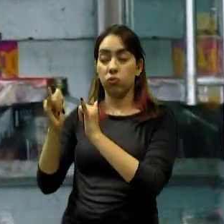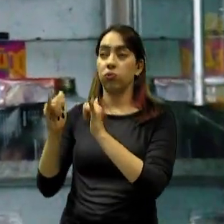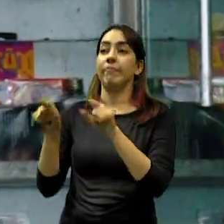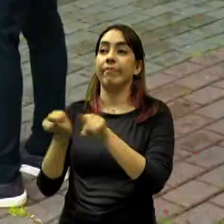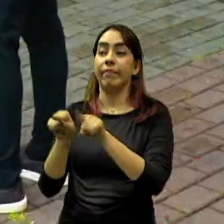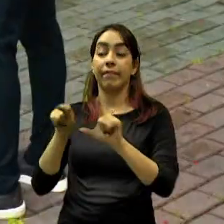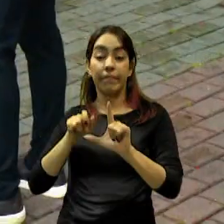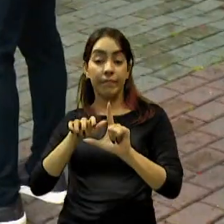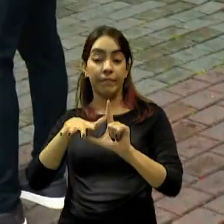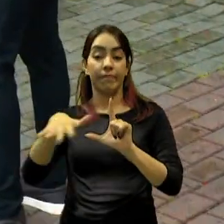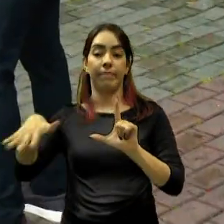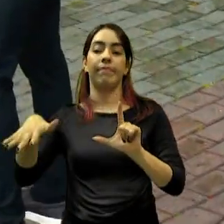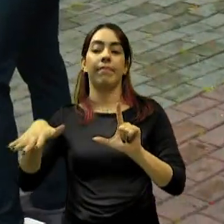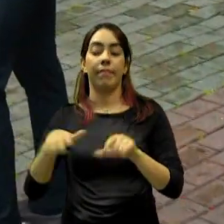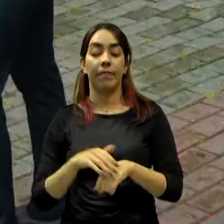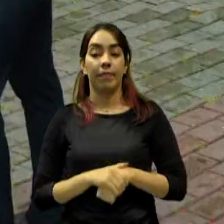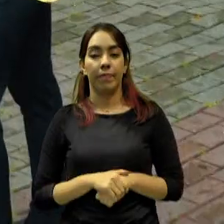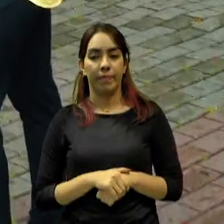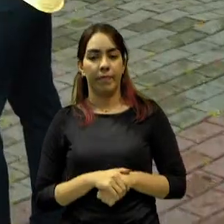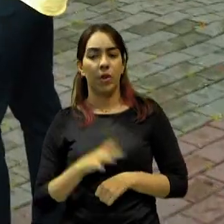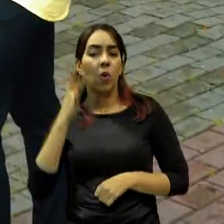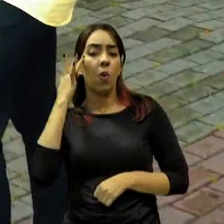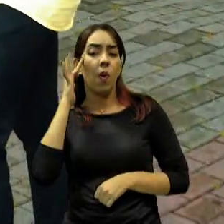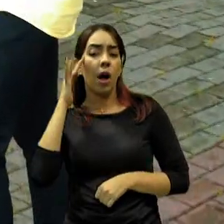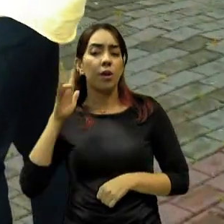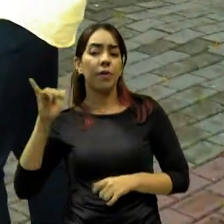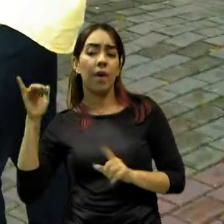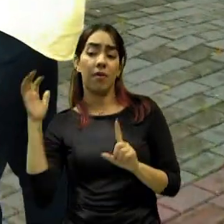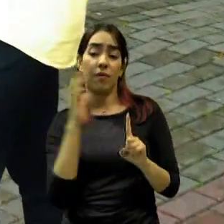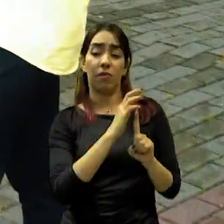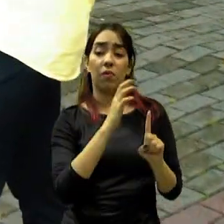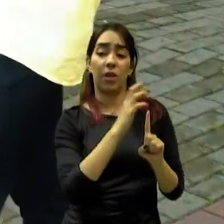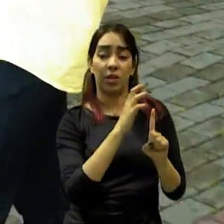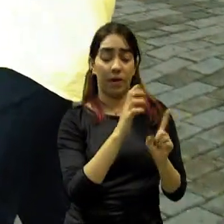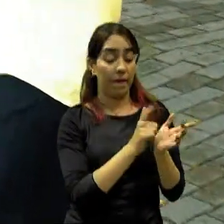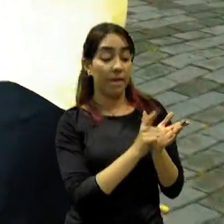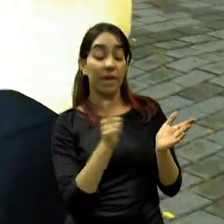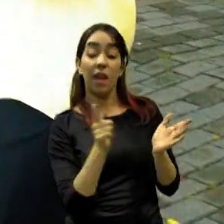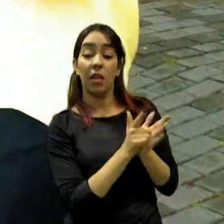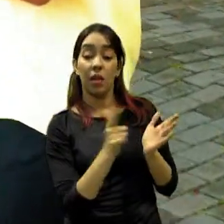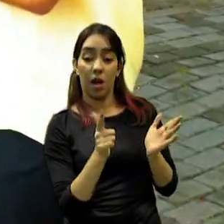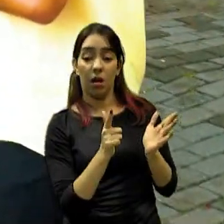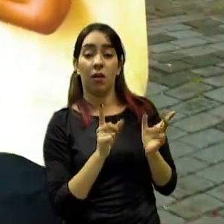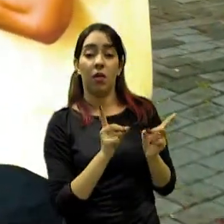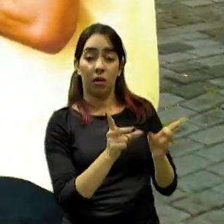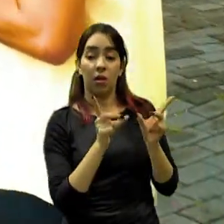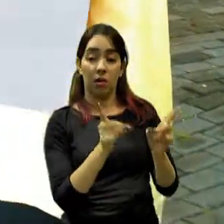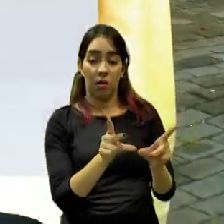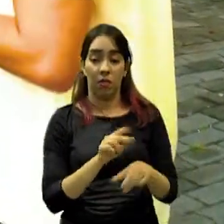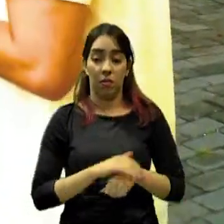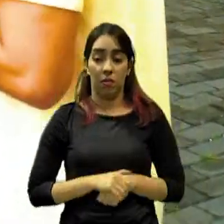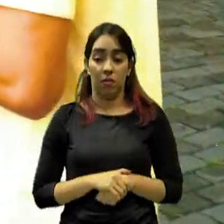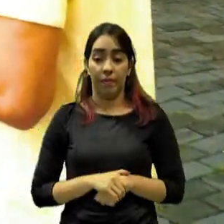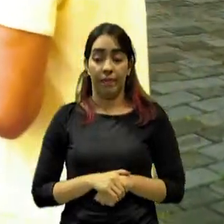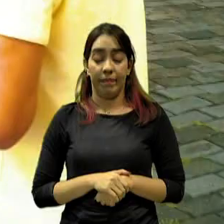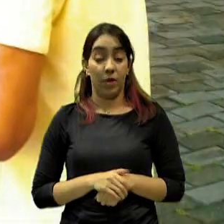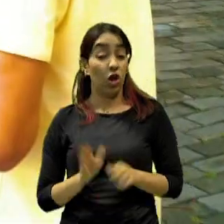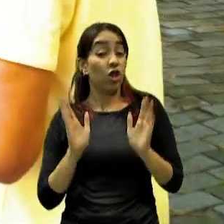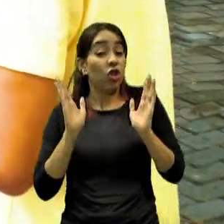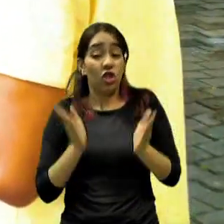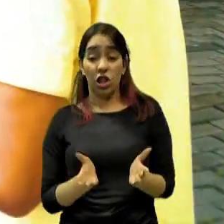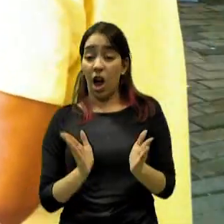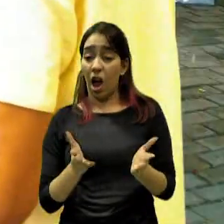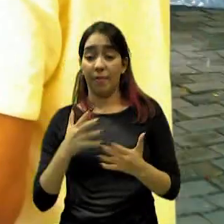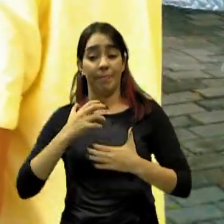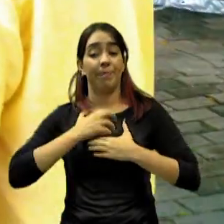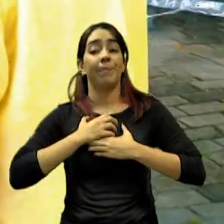analógico. Como é que você acha que isso vai impactar no negócio banca de jornais? Já está impactando, né? Bom,